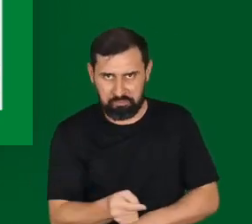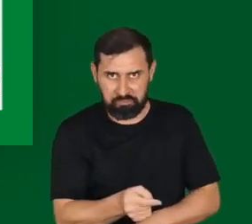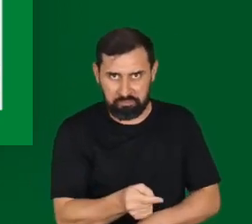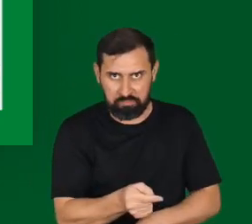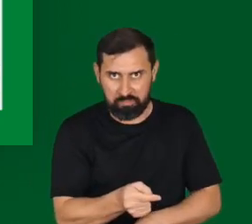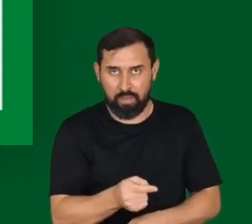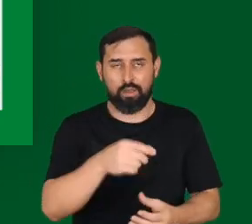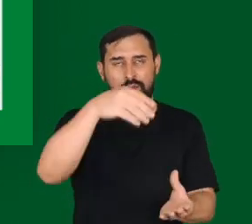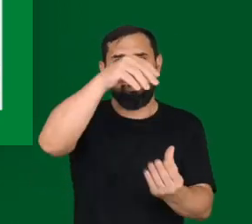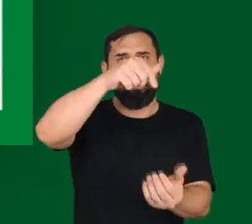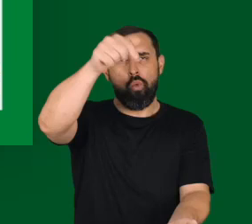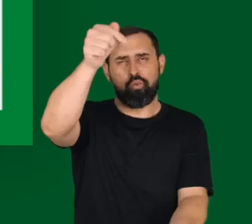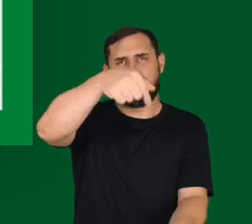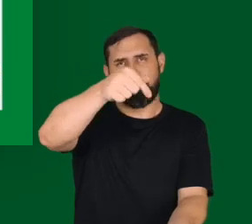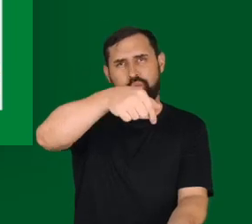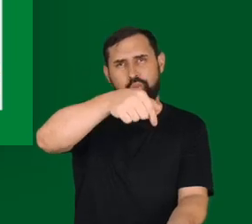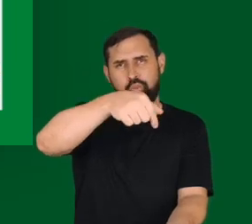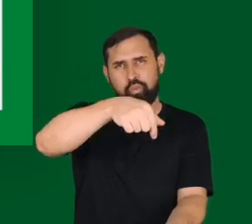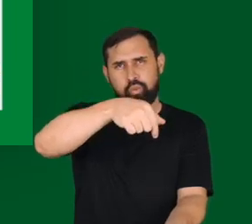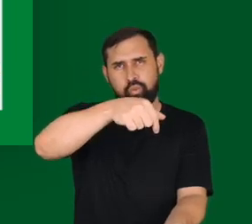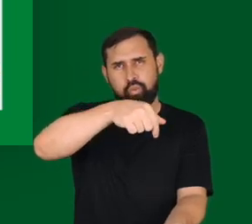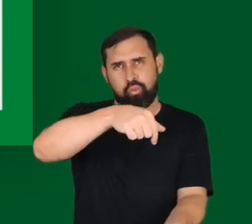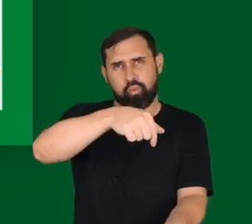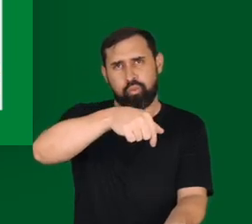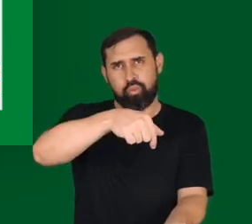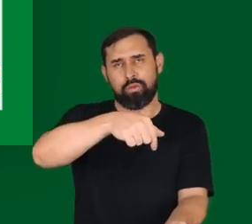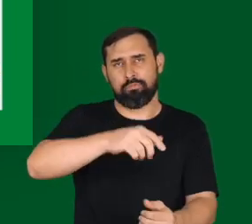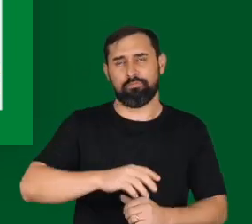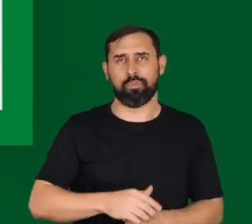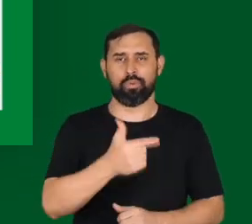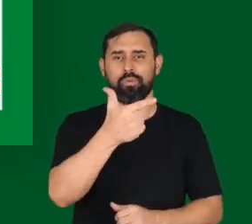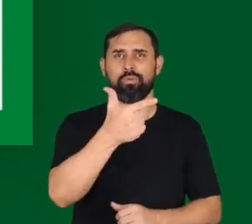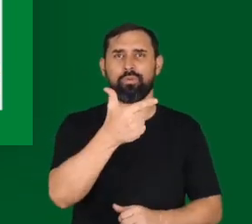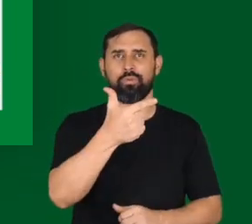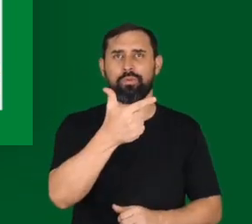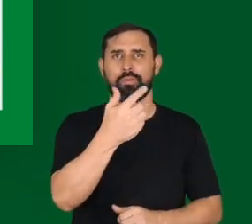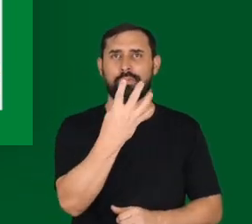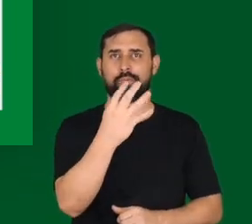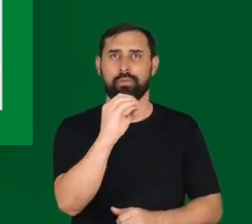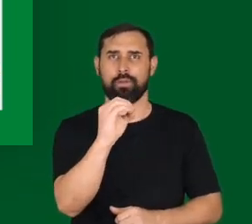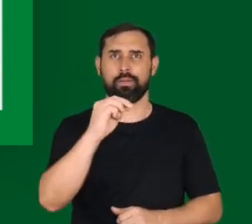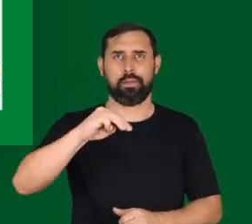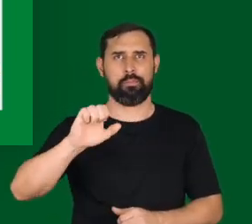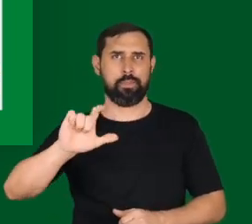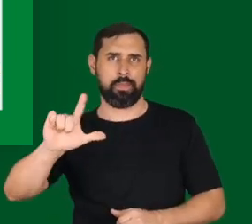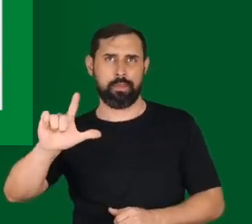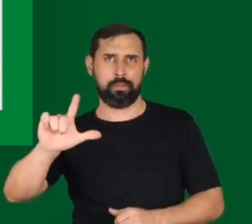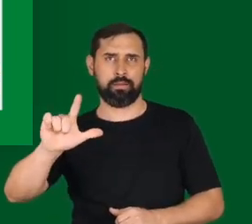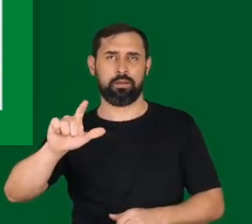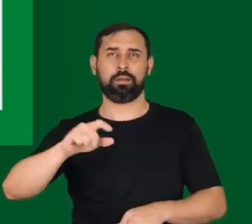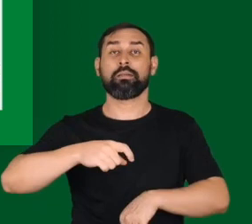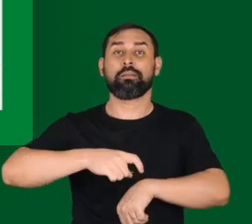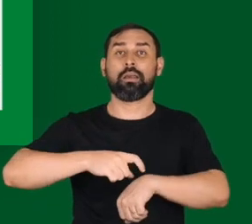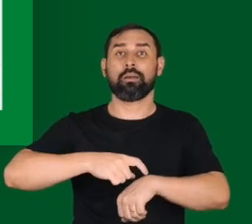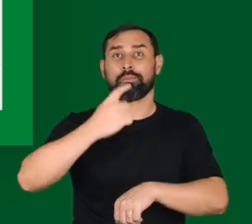endovenoso ou intraósseo. E a gente vai realizar essa reposição volêmica ali de 240 ml sob controle.